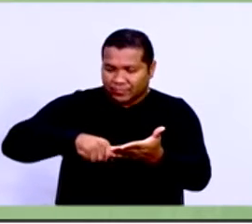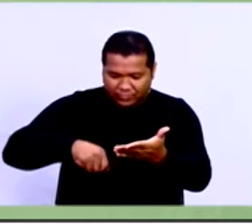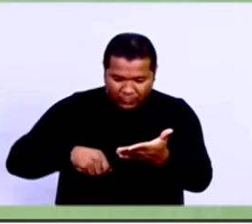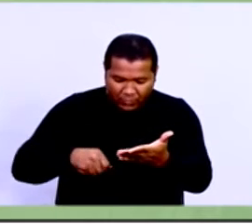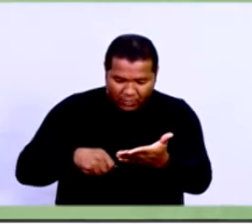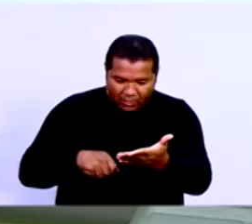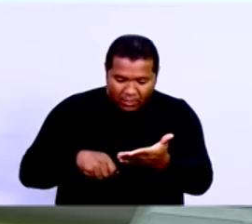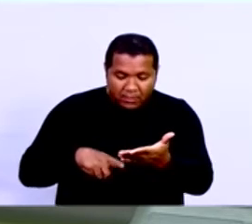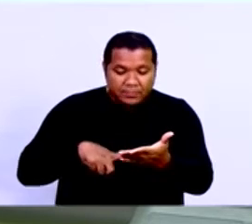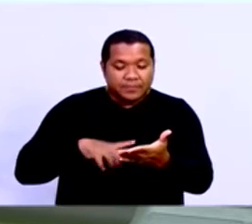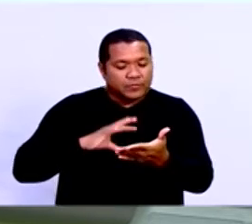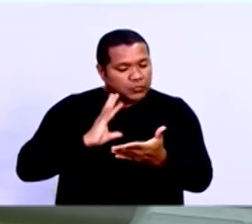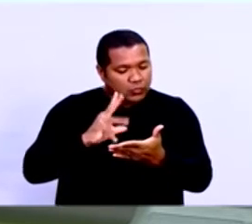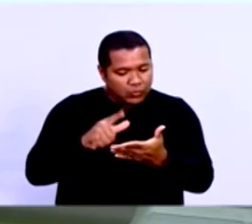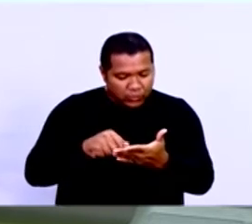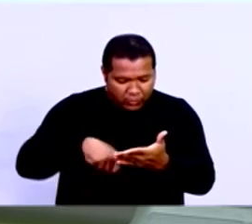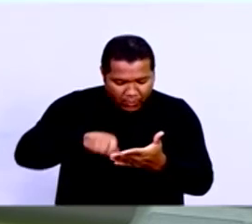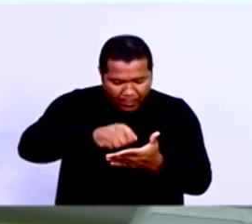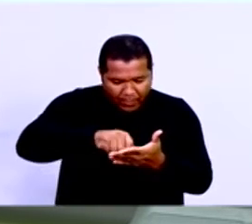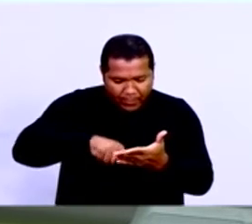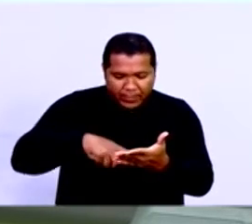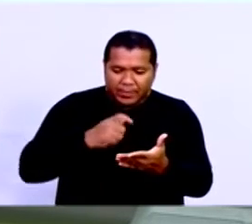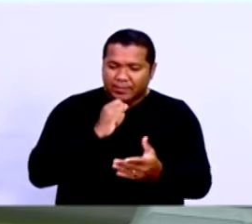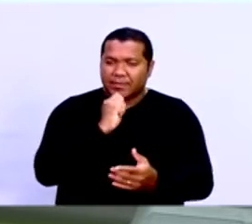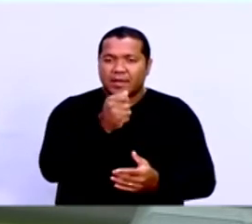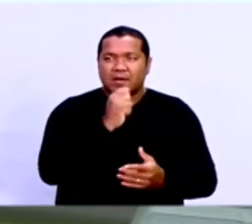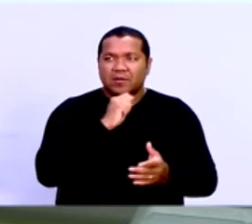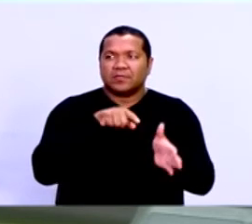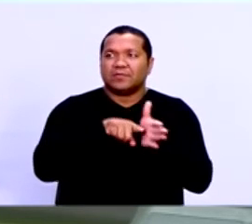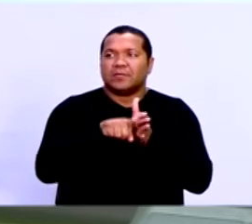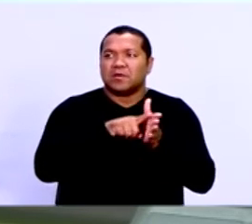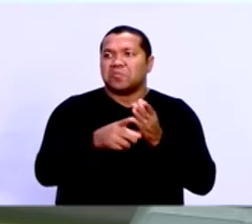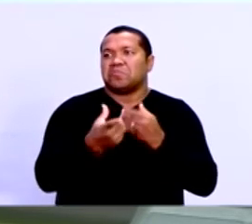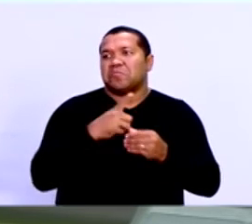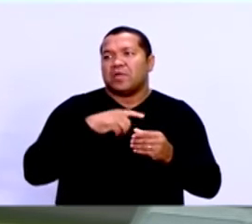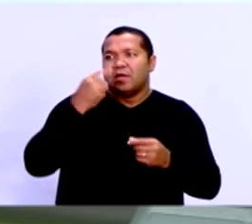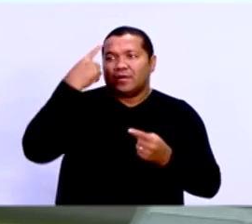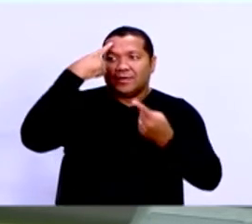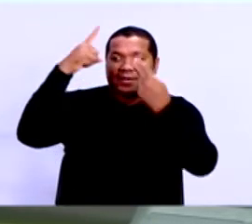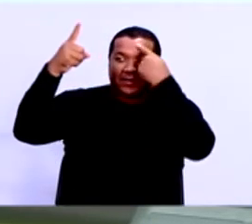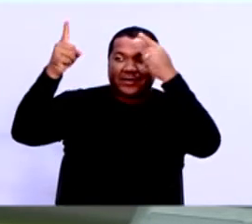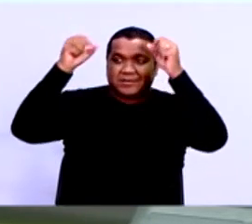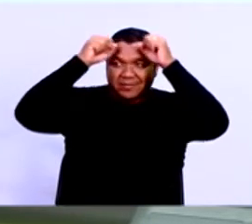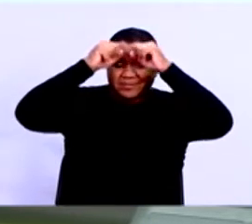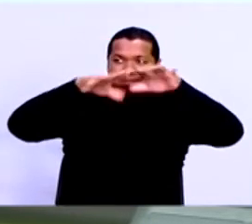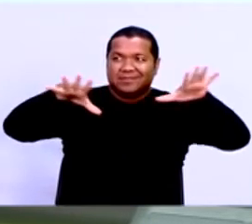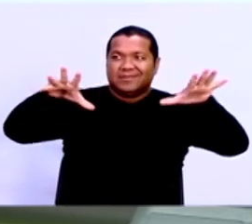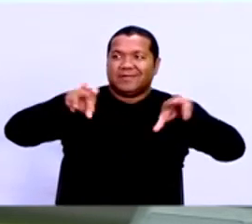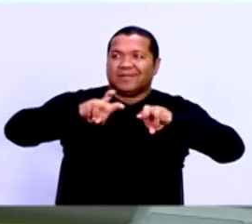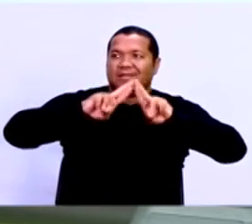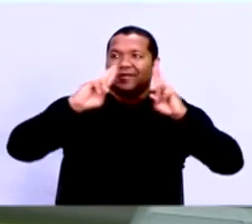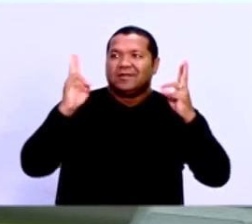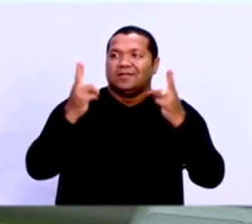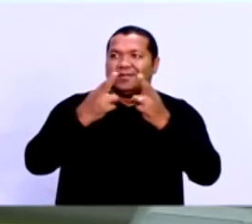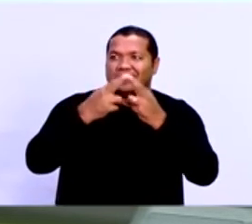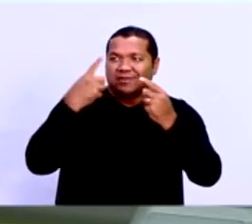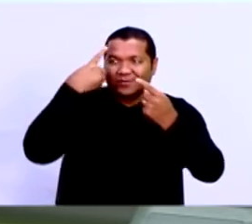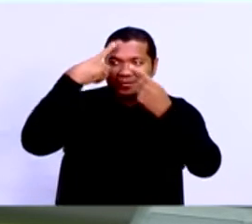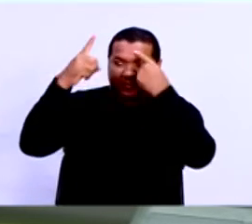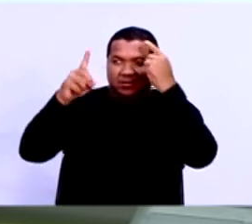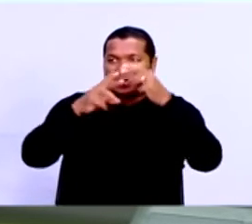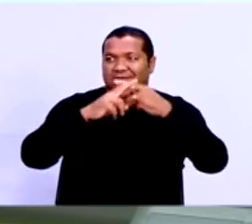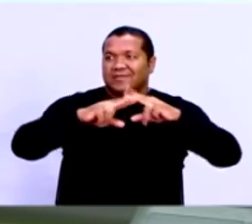todos os levantamentos todas as entrevistas o brainstorm lembra da reunião de várias idéias que